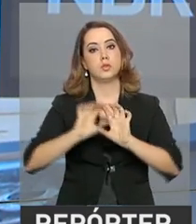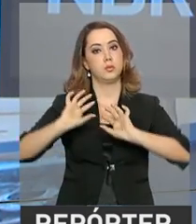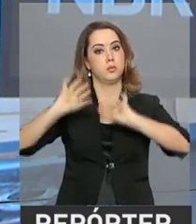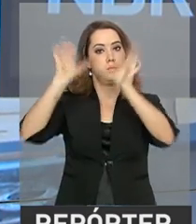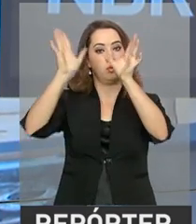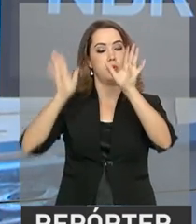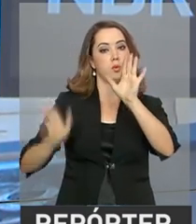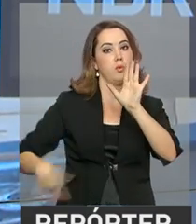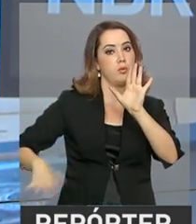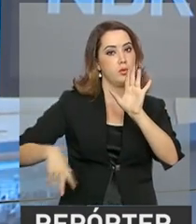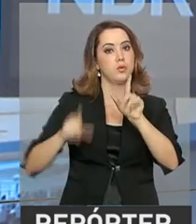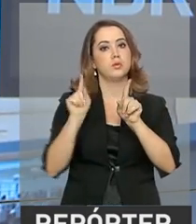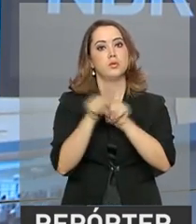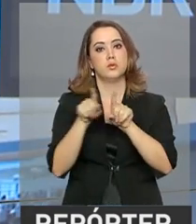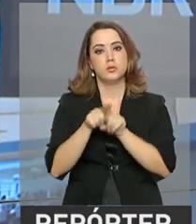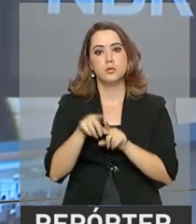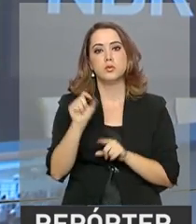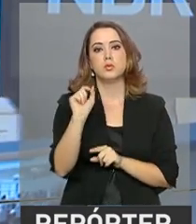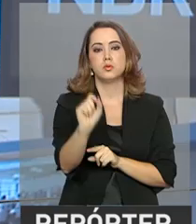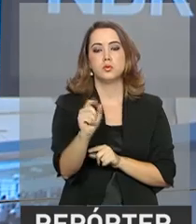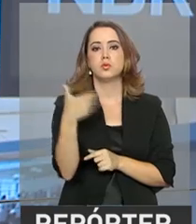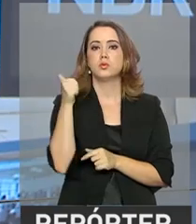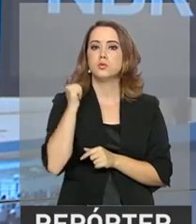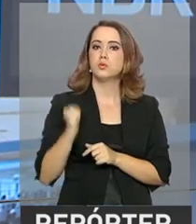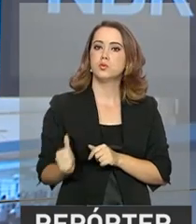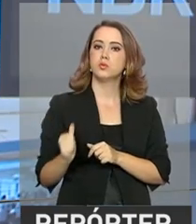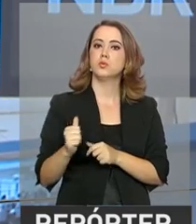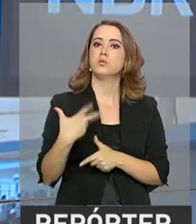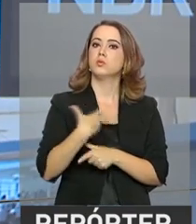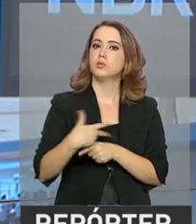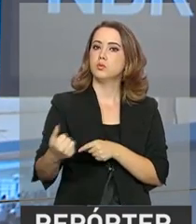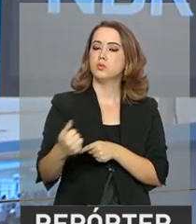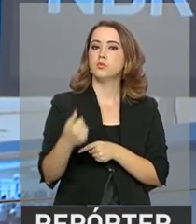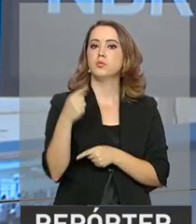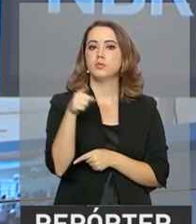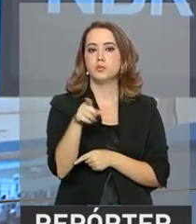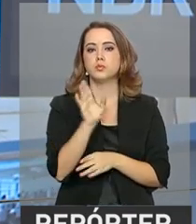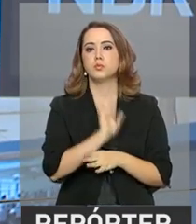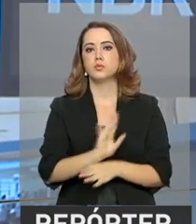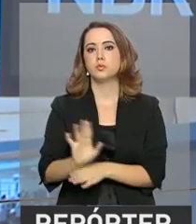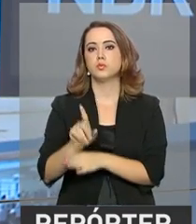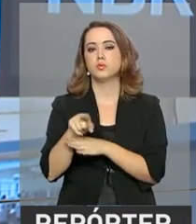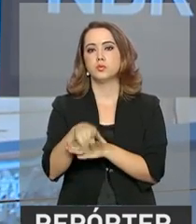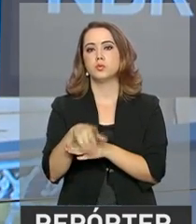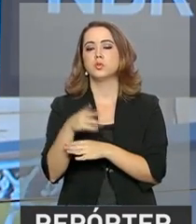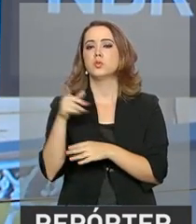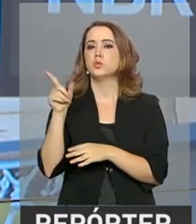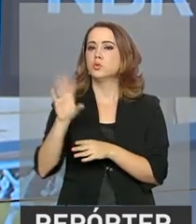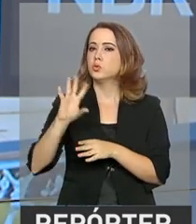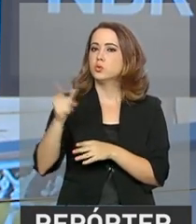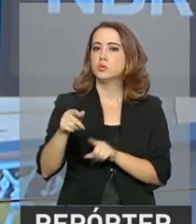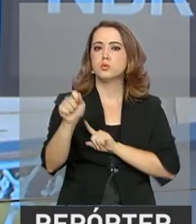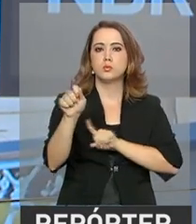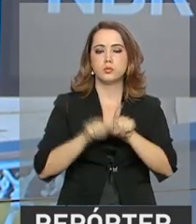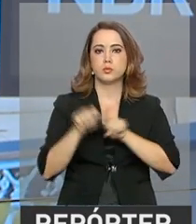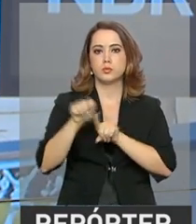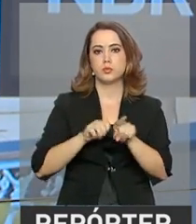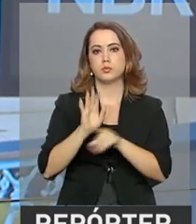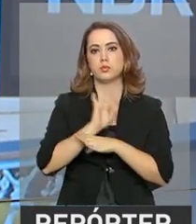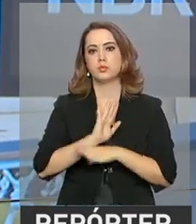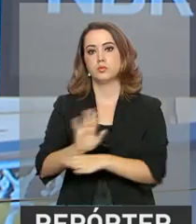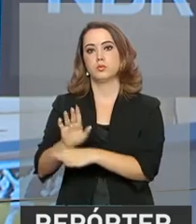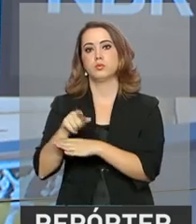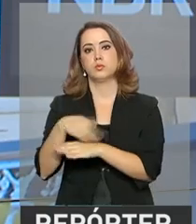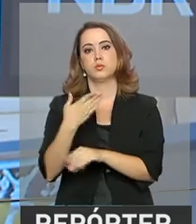praia, a Maria Elisa Antonelli vai receber o benefício. O auxílio mensal do governo federal ajuda atletas que